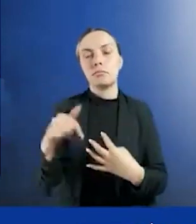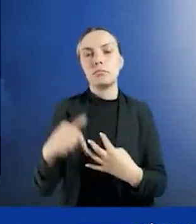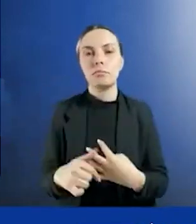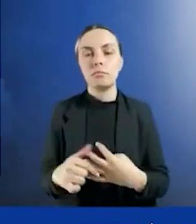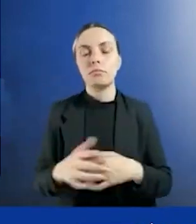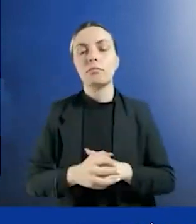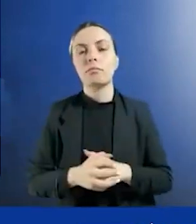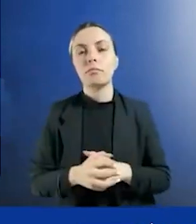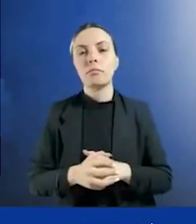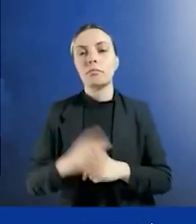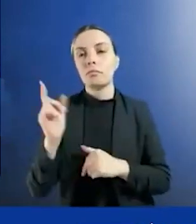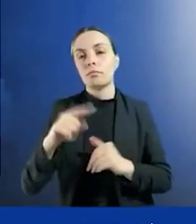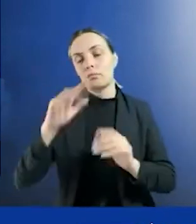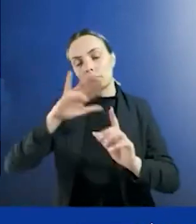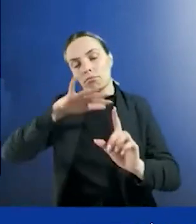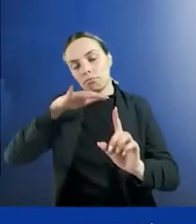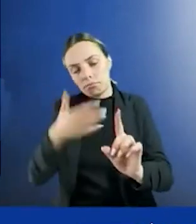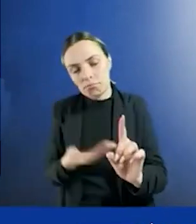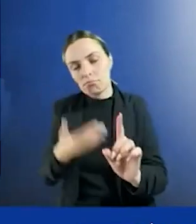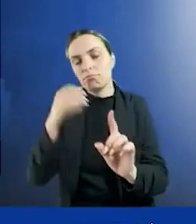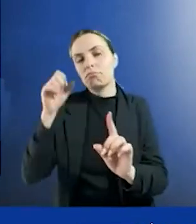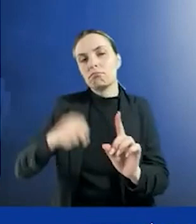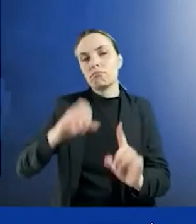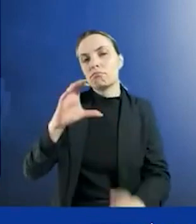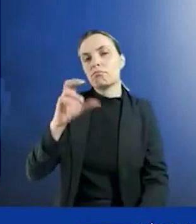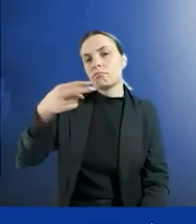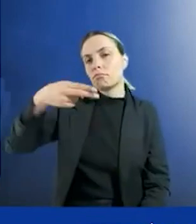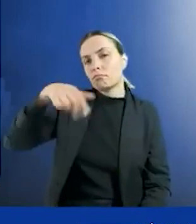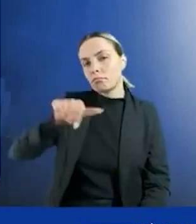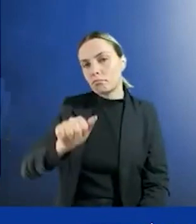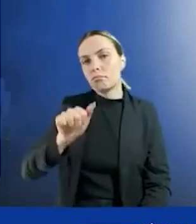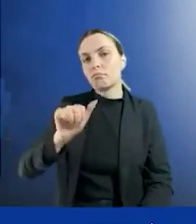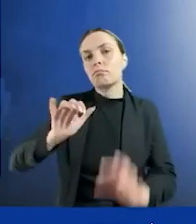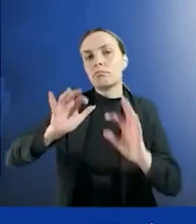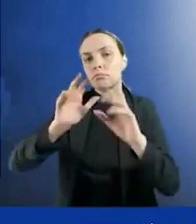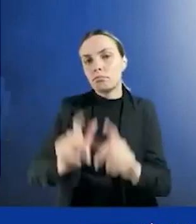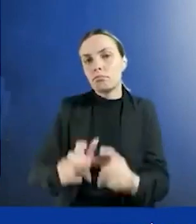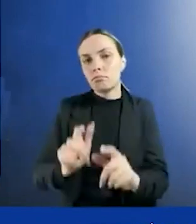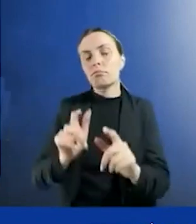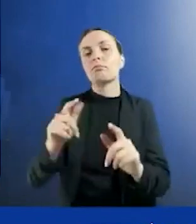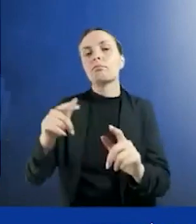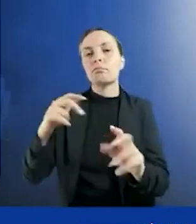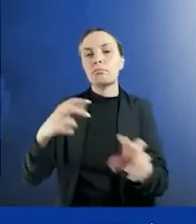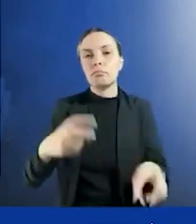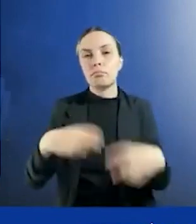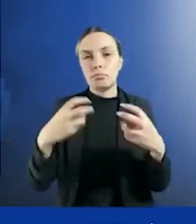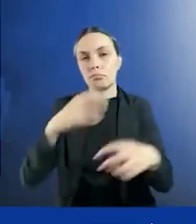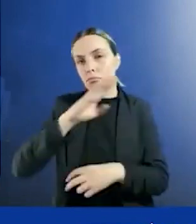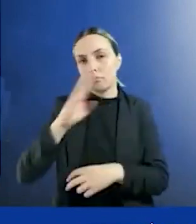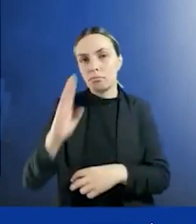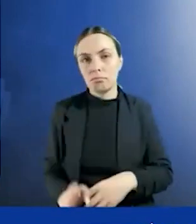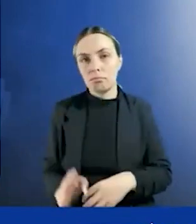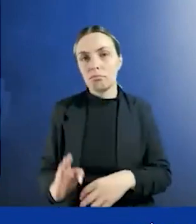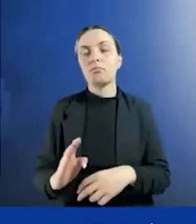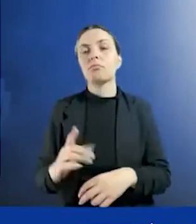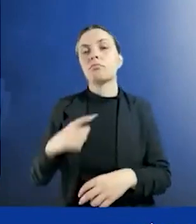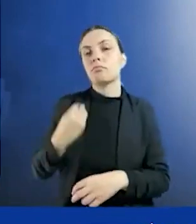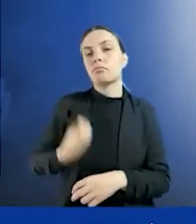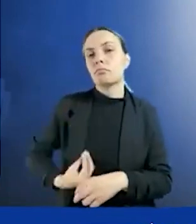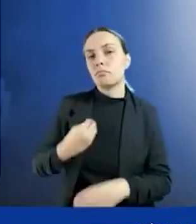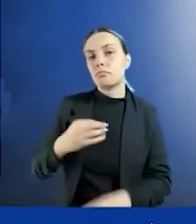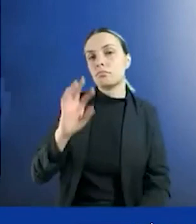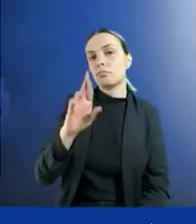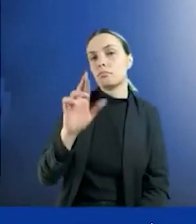grande honra para a CNA e, por extensão, para todos nós, produtores rurais brasileiros, a sua presença, doutor Ratan Lau, nesse